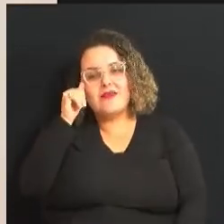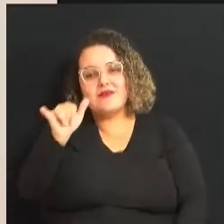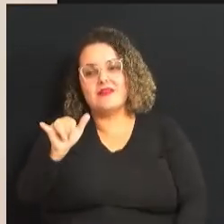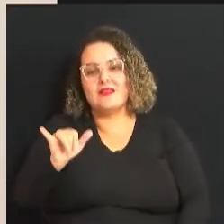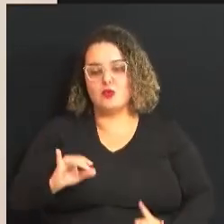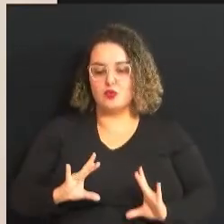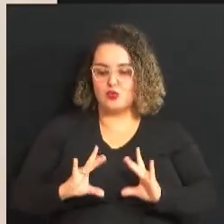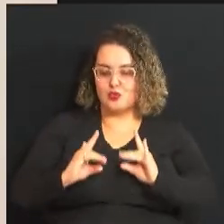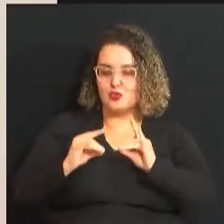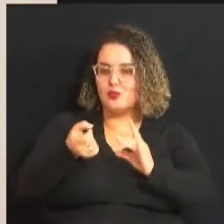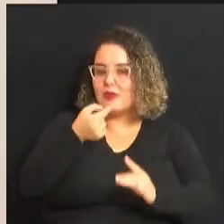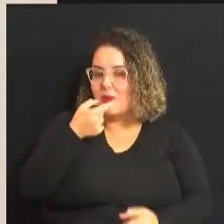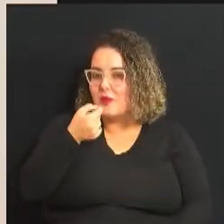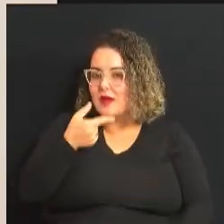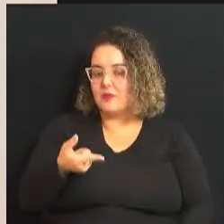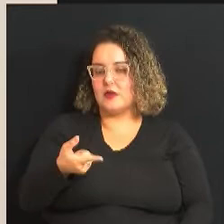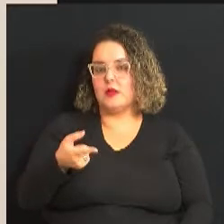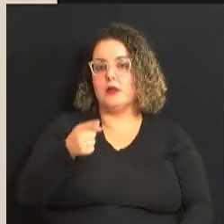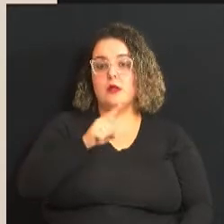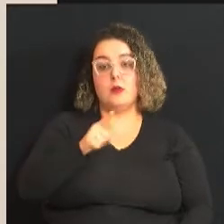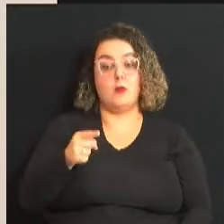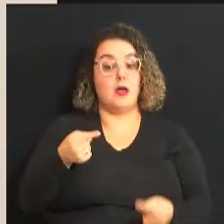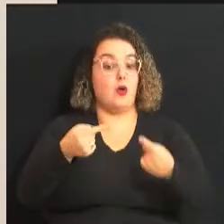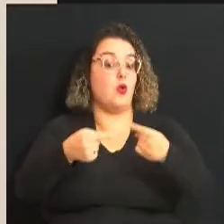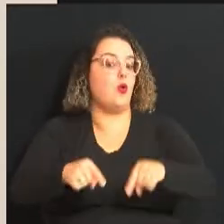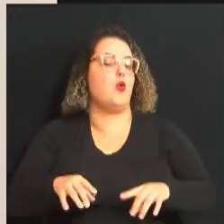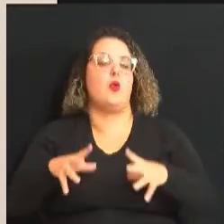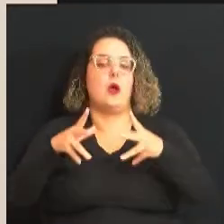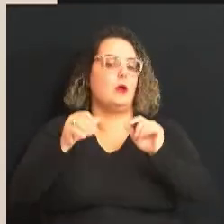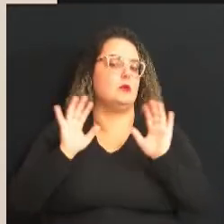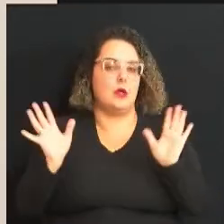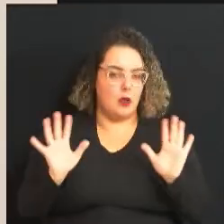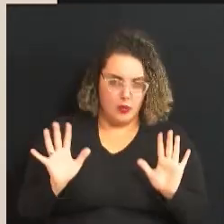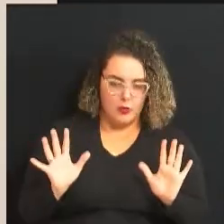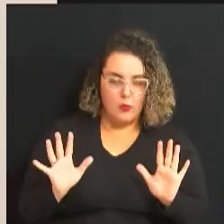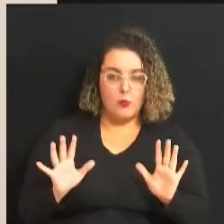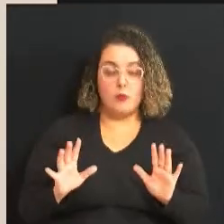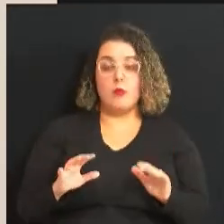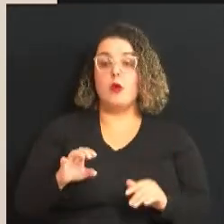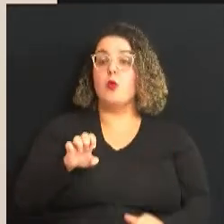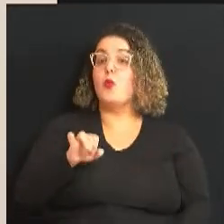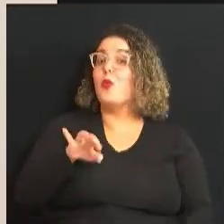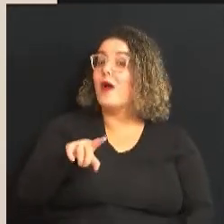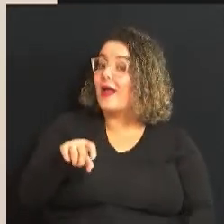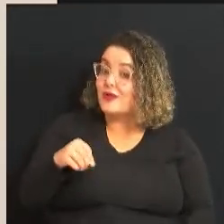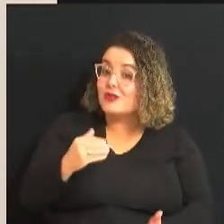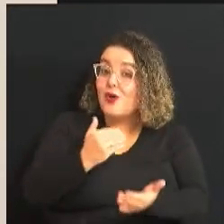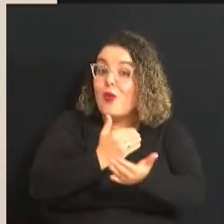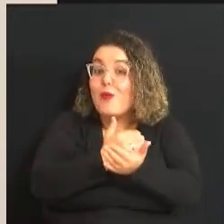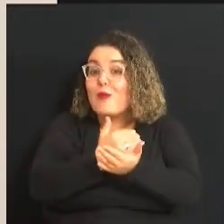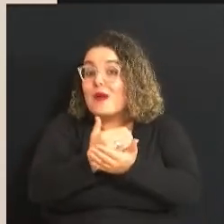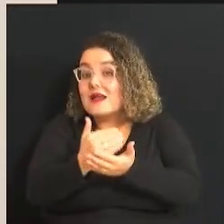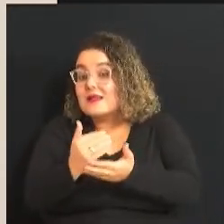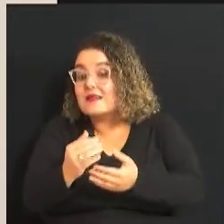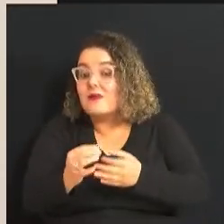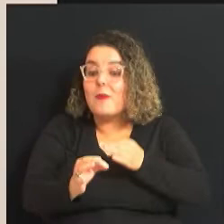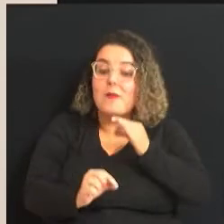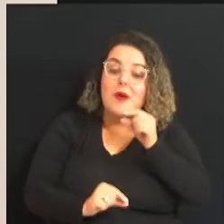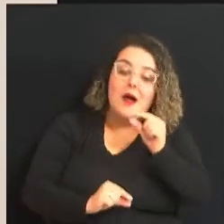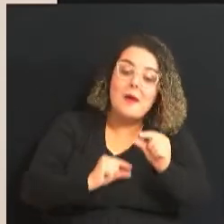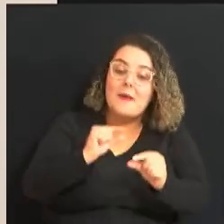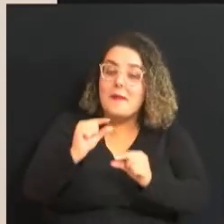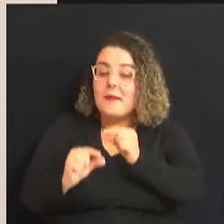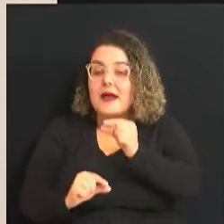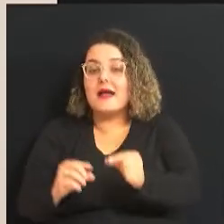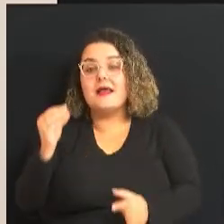Veja bem, não é uma contraindicação absoluta, mas como o eixo dos hormônios está começando a funcionar, a gente tenta evitar essa